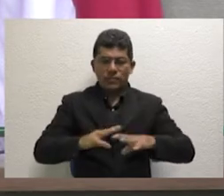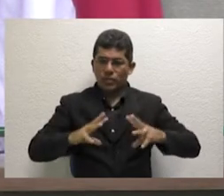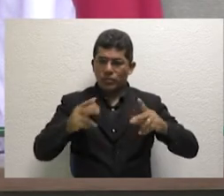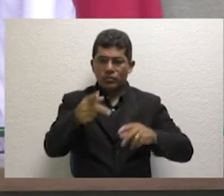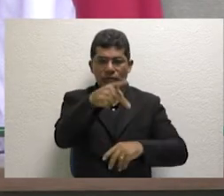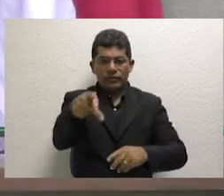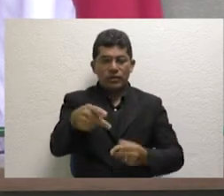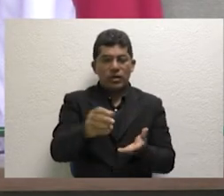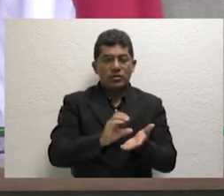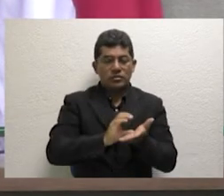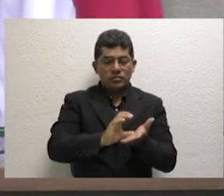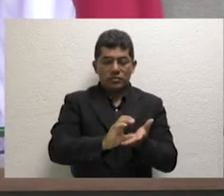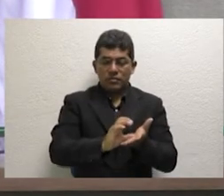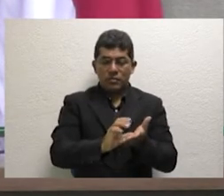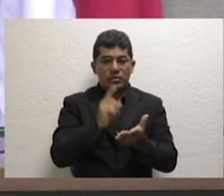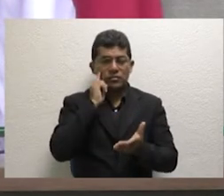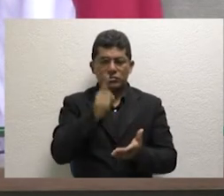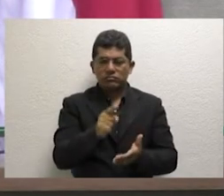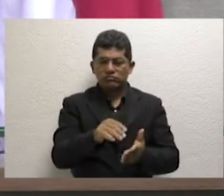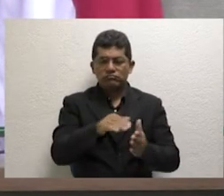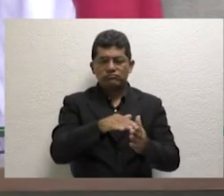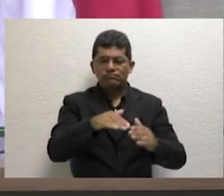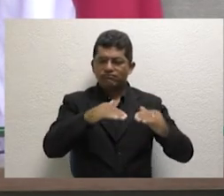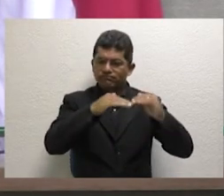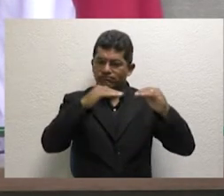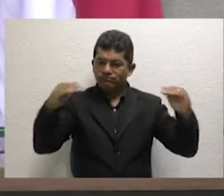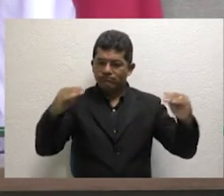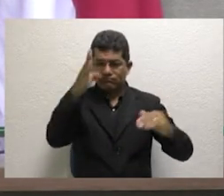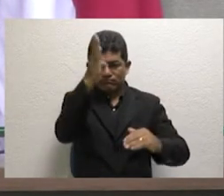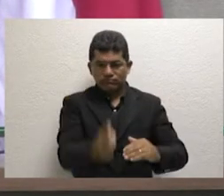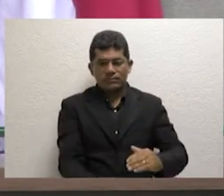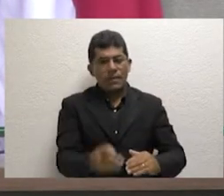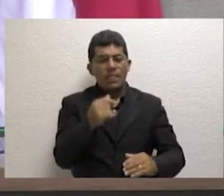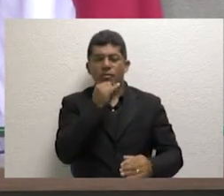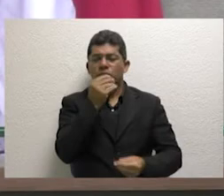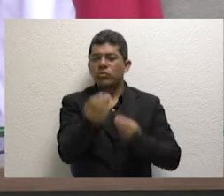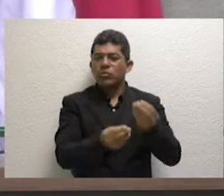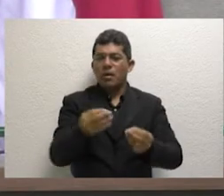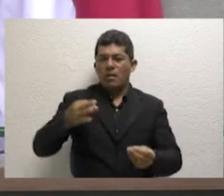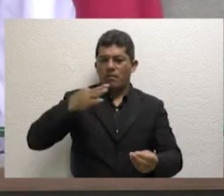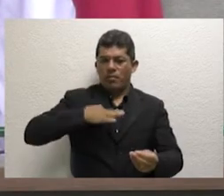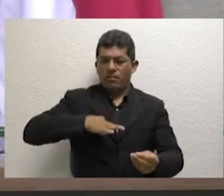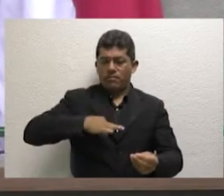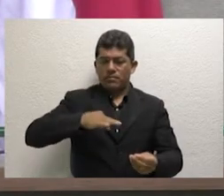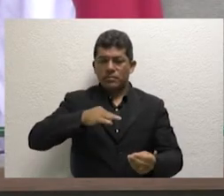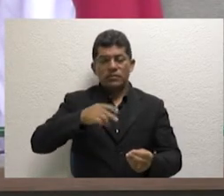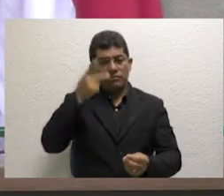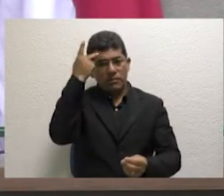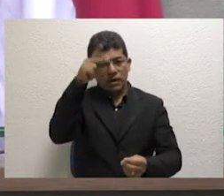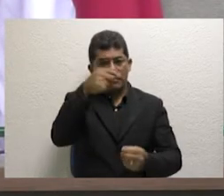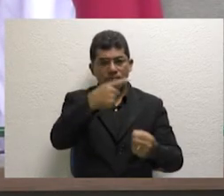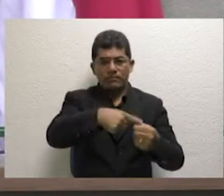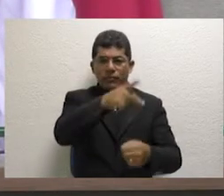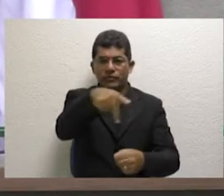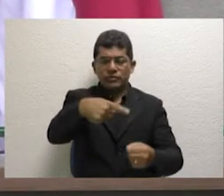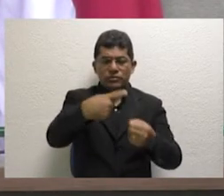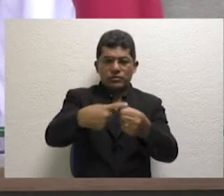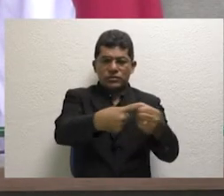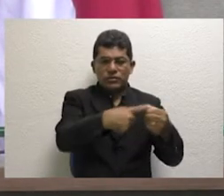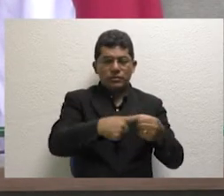progressão na horizontal e progressão na vertical professores municipais daquele município